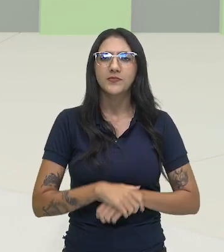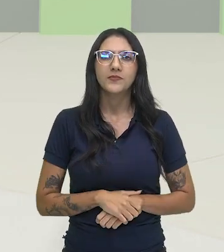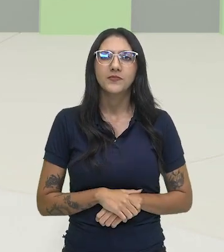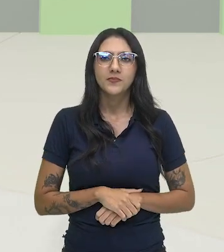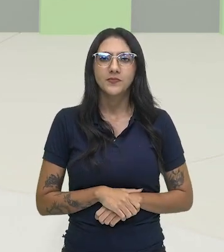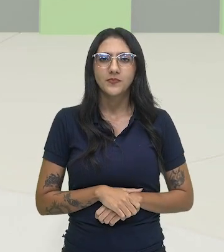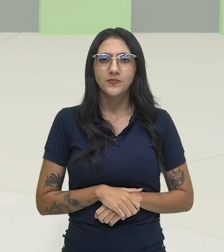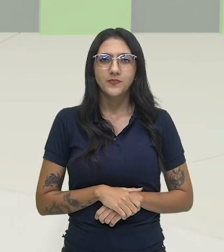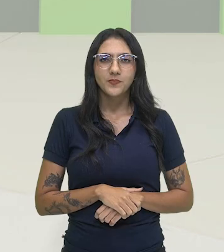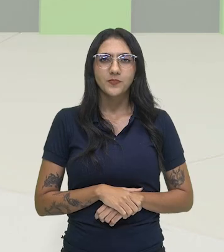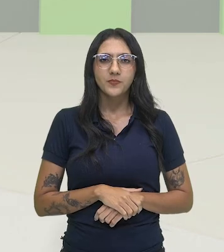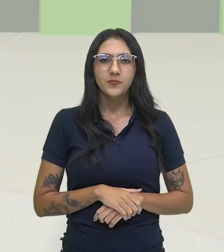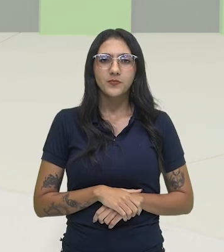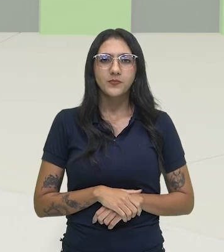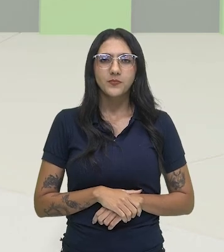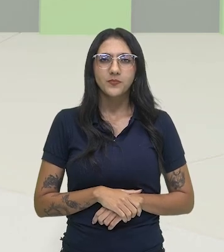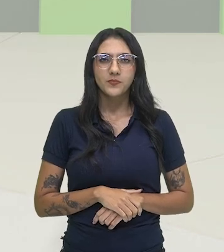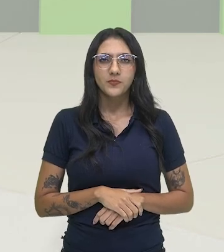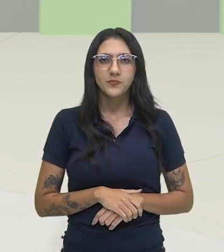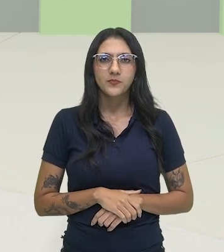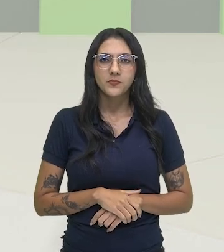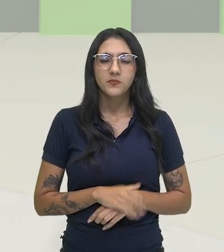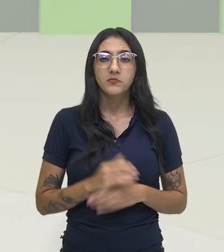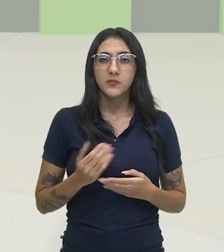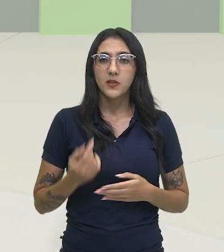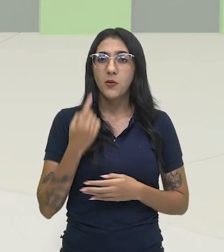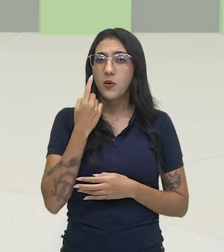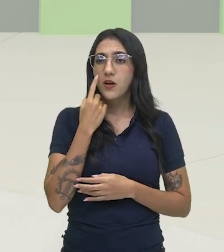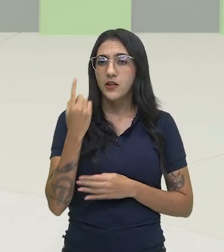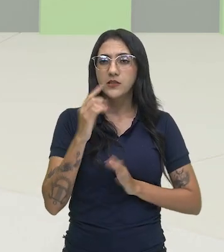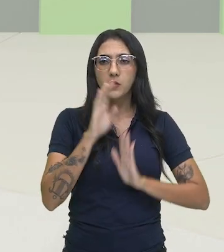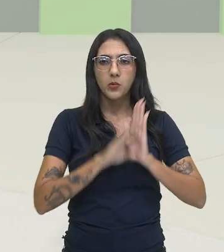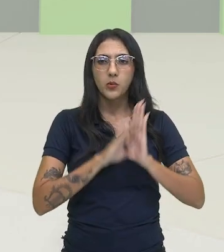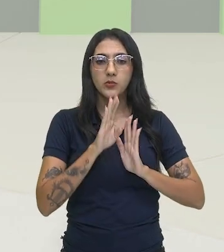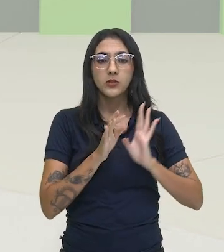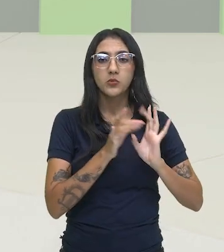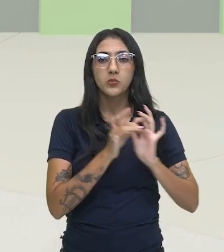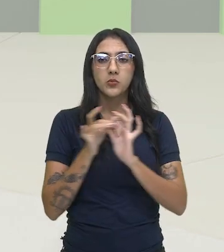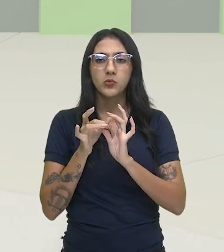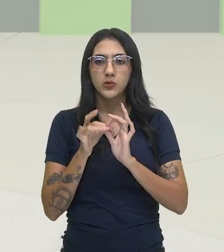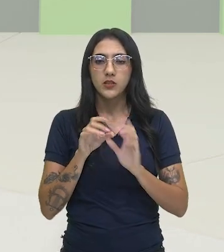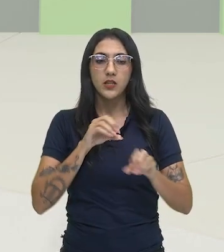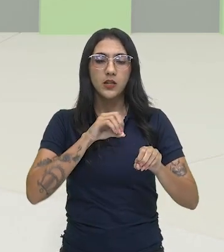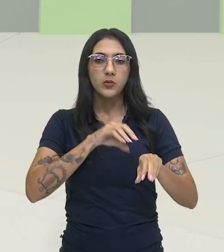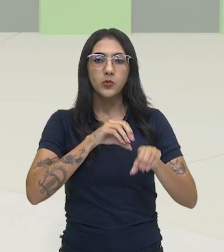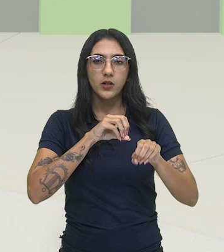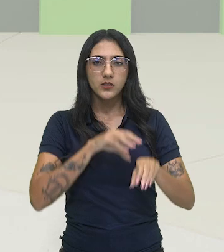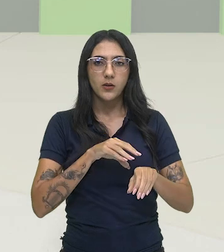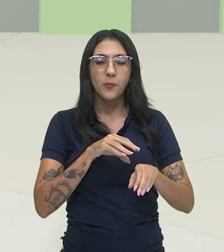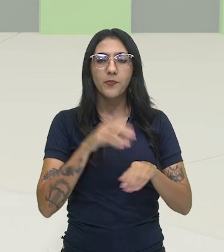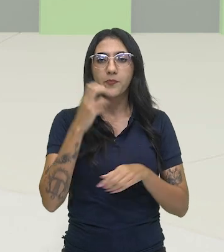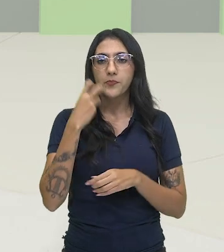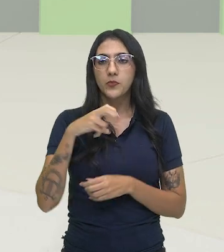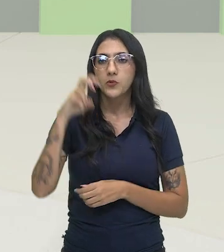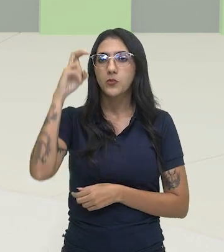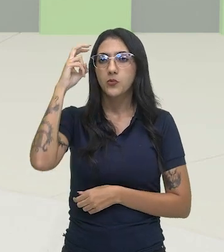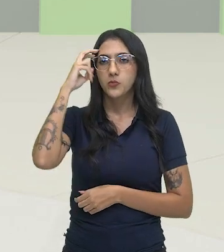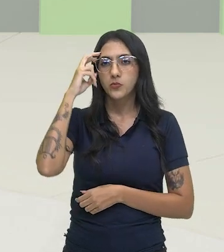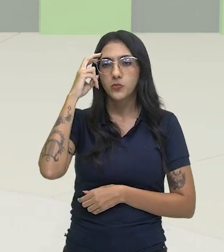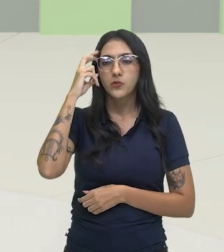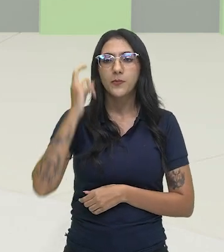A meta-reciclagem, ela une educação, cultura,